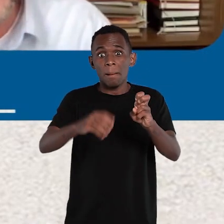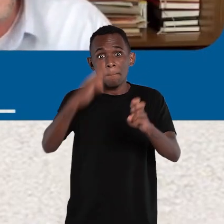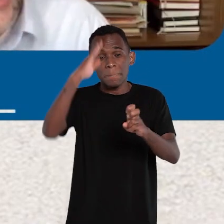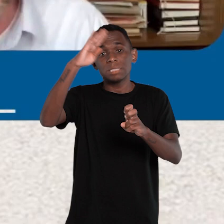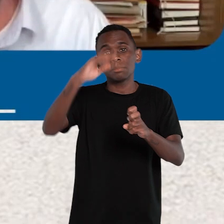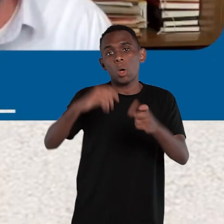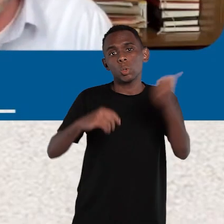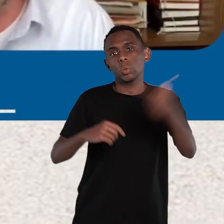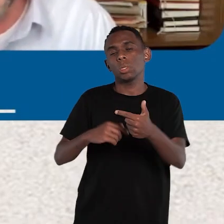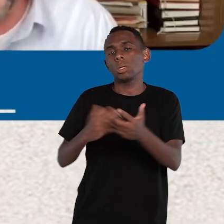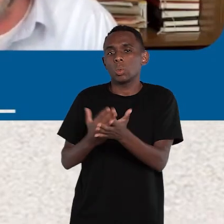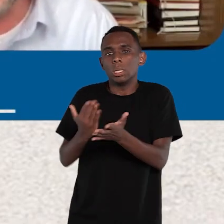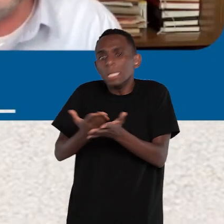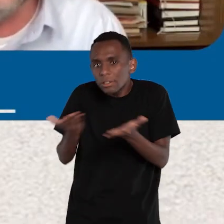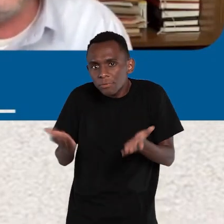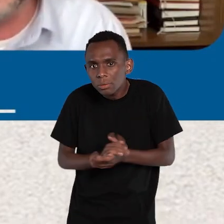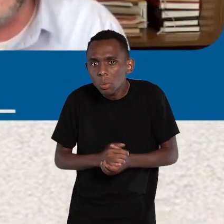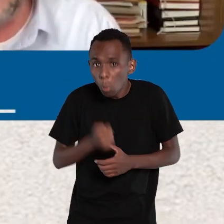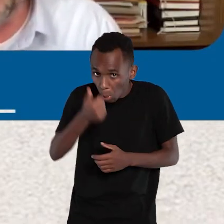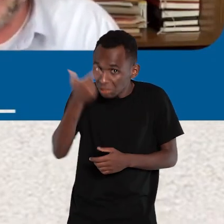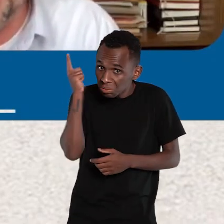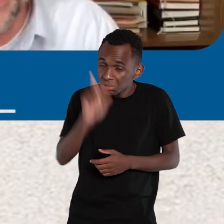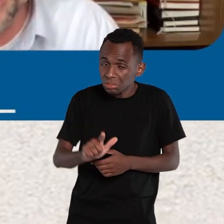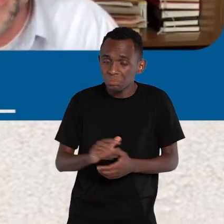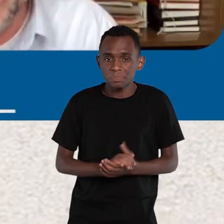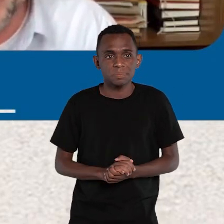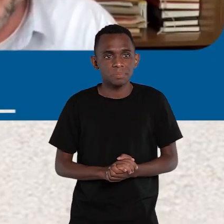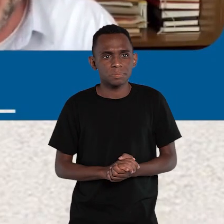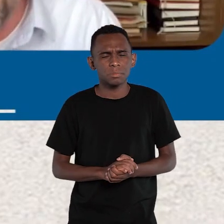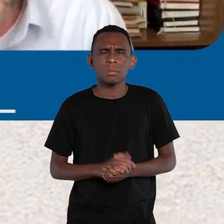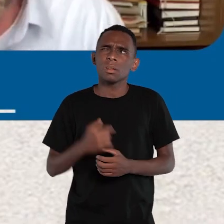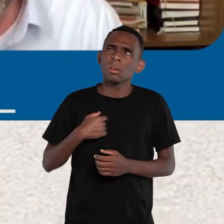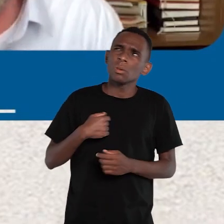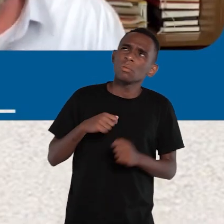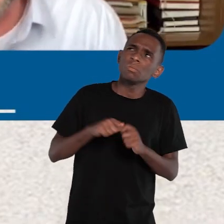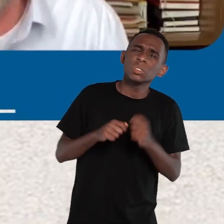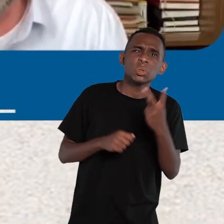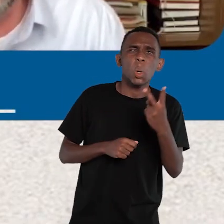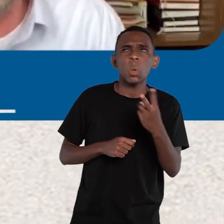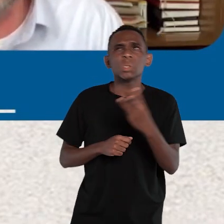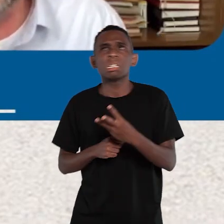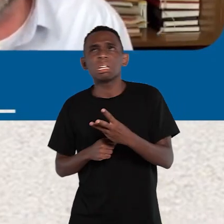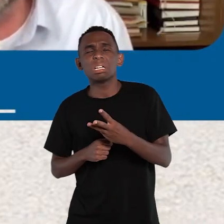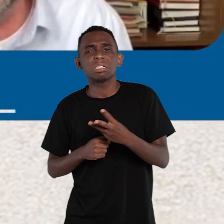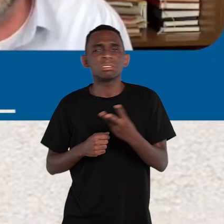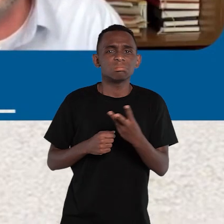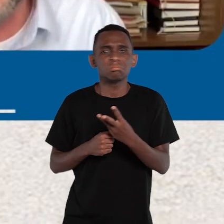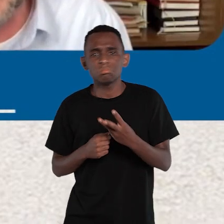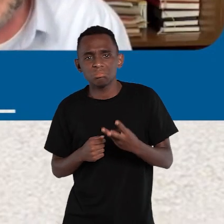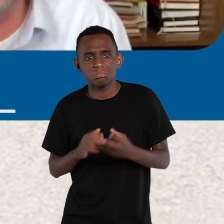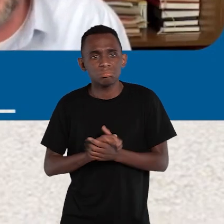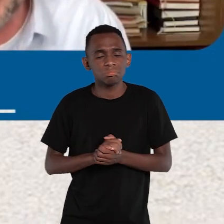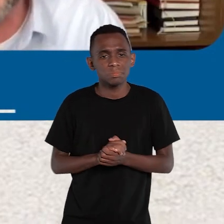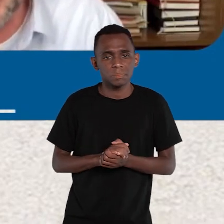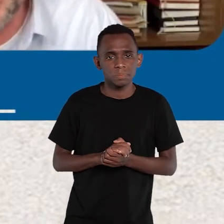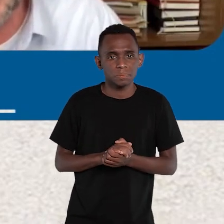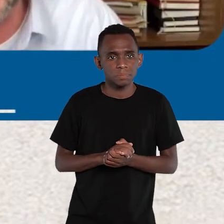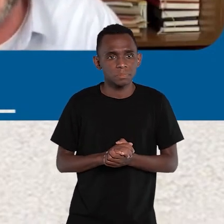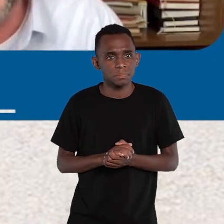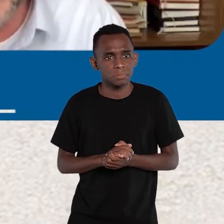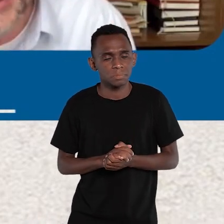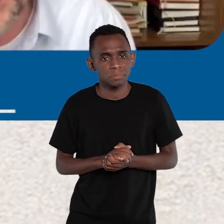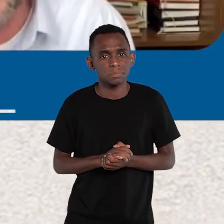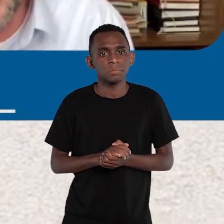vejo hoje títulos assim abusivamente longos. Eu fiz 2 ou 3. Eu fiz, acho que Eu Receberia as Piores